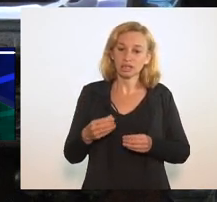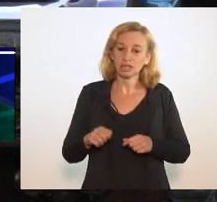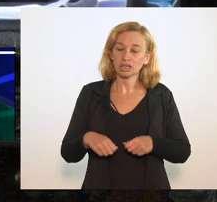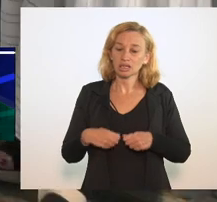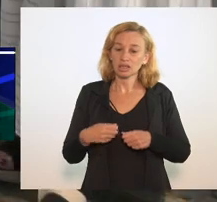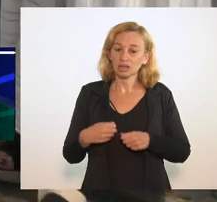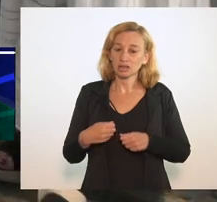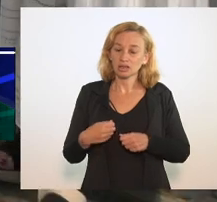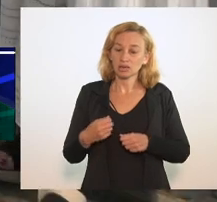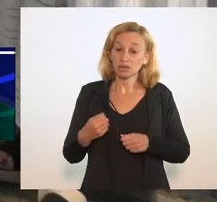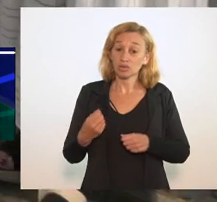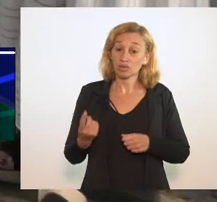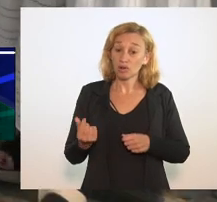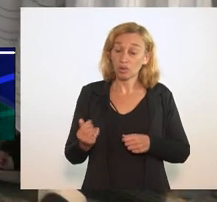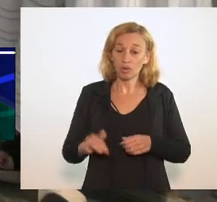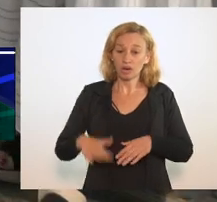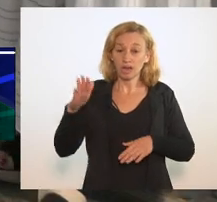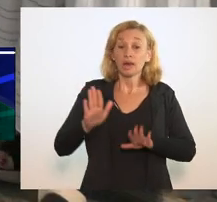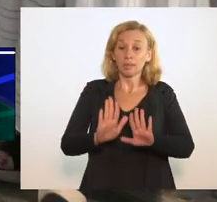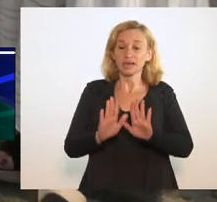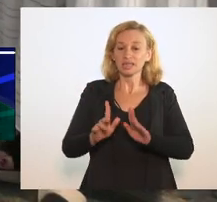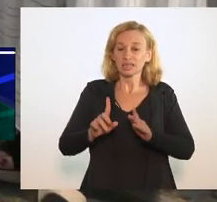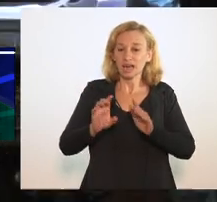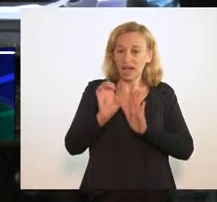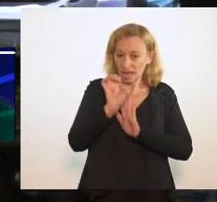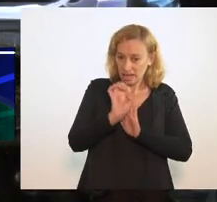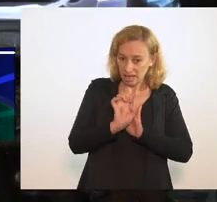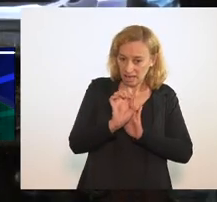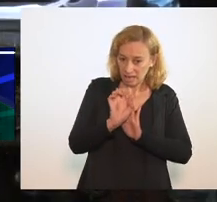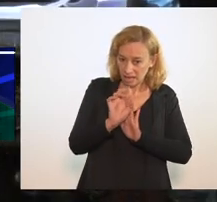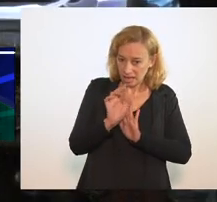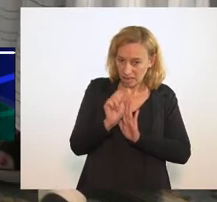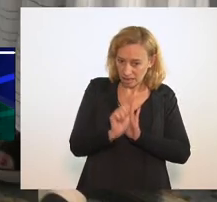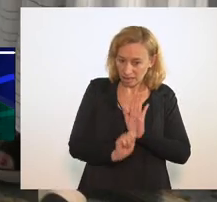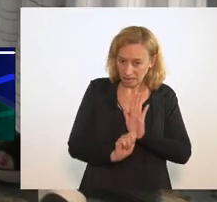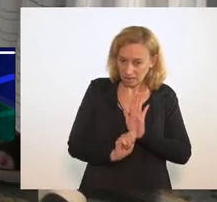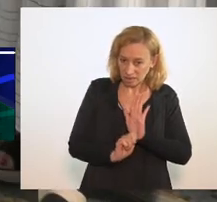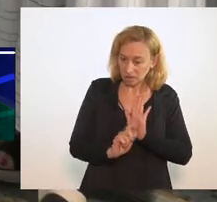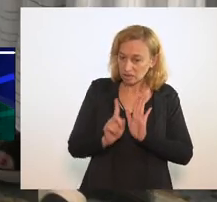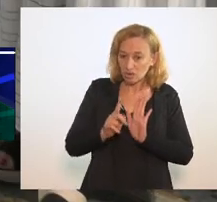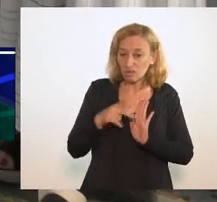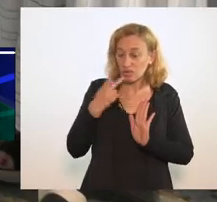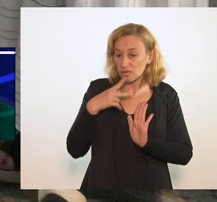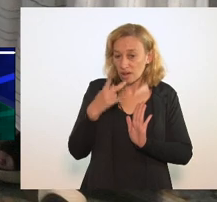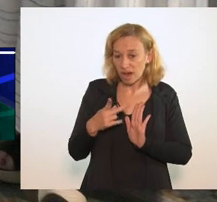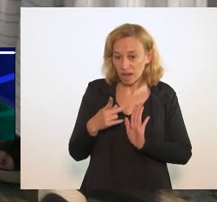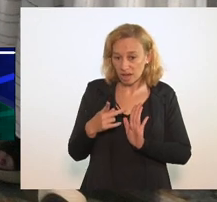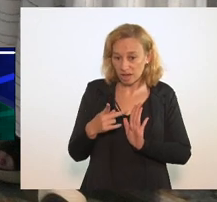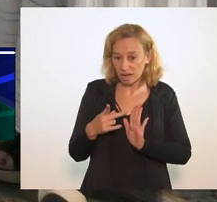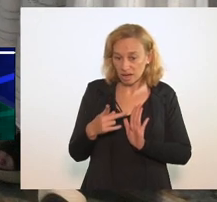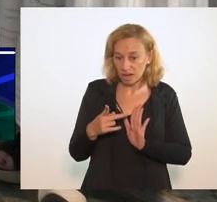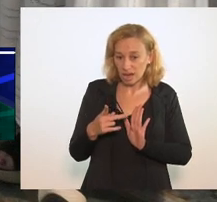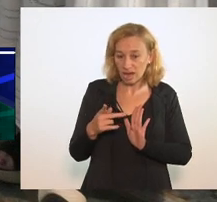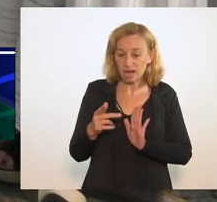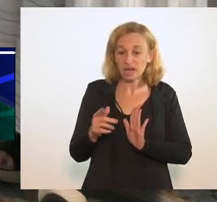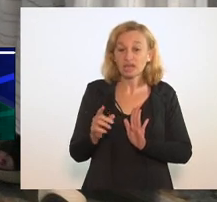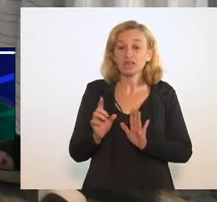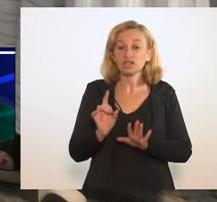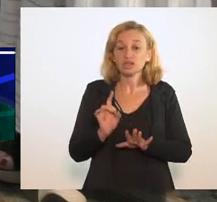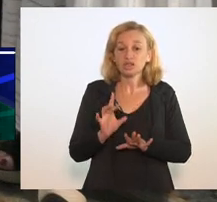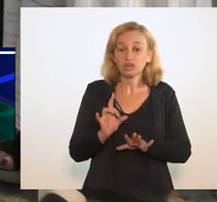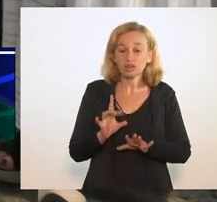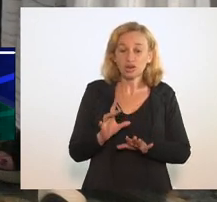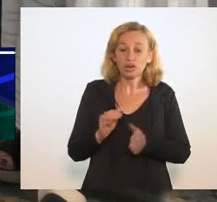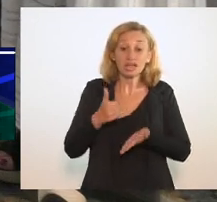minha ponderação é que na redação do artigo não se fala em Agestramp, fala tão somente